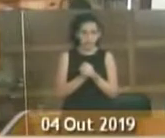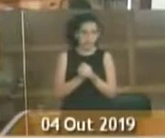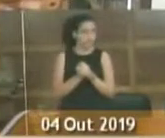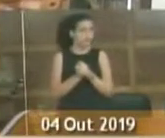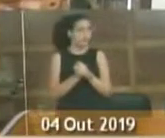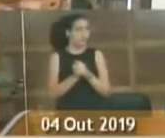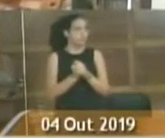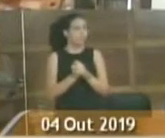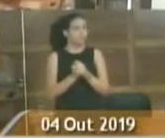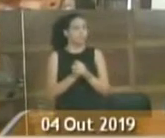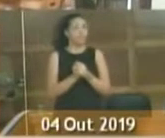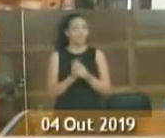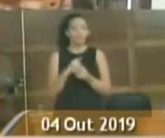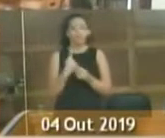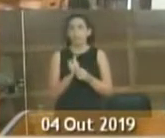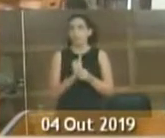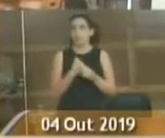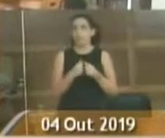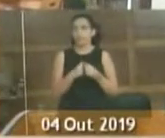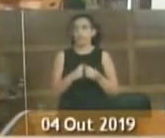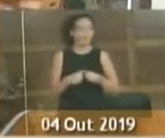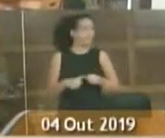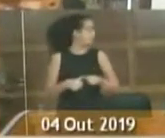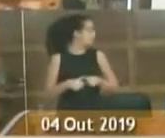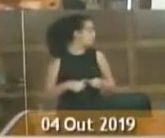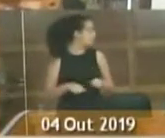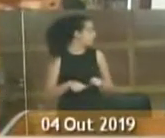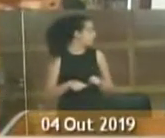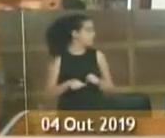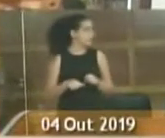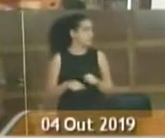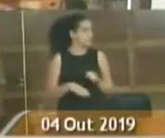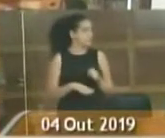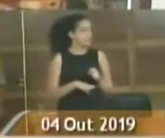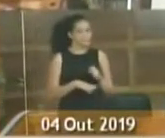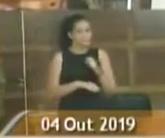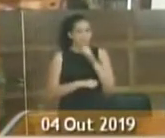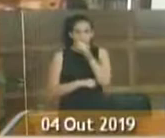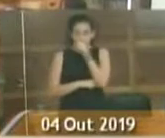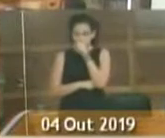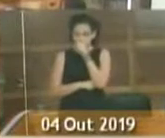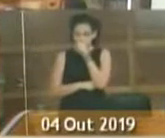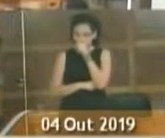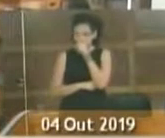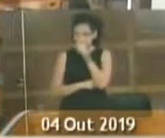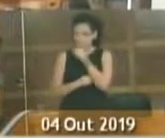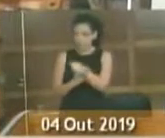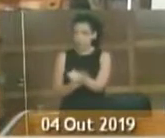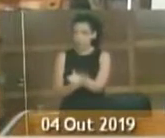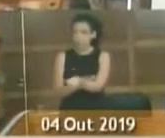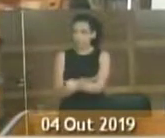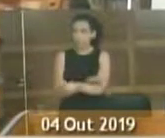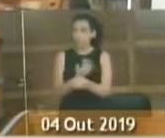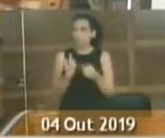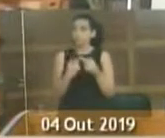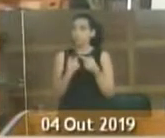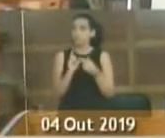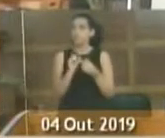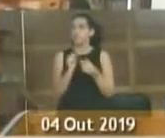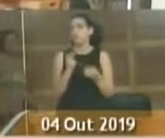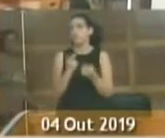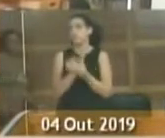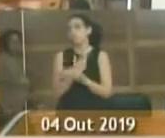a gente fica, diretora Carmen Lúcia, emocionada, porque é o que acontece,